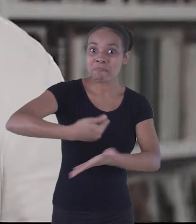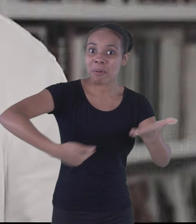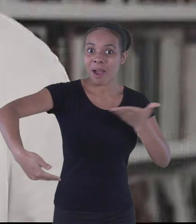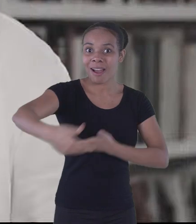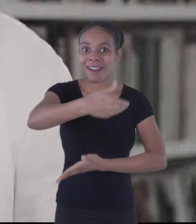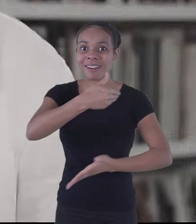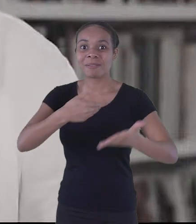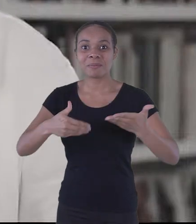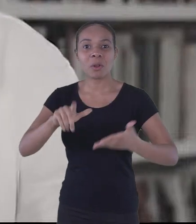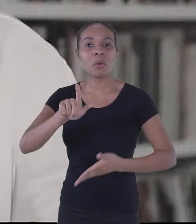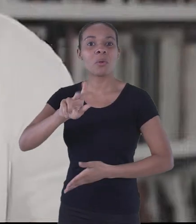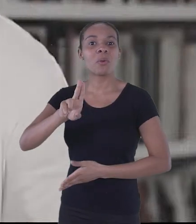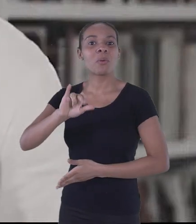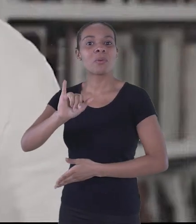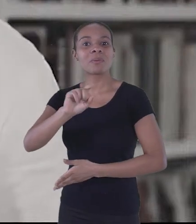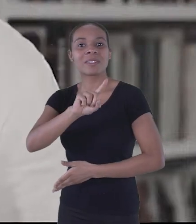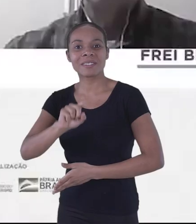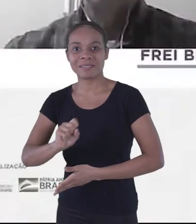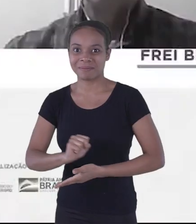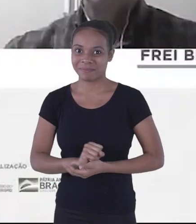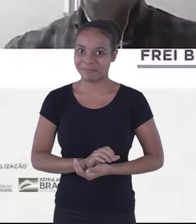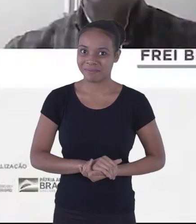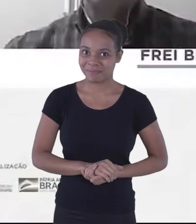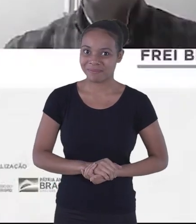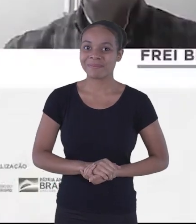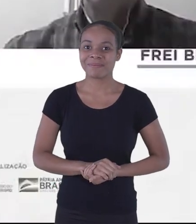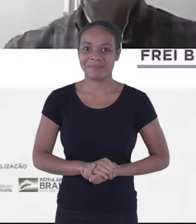Luiz Schwartz e Frei Beto.